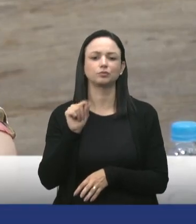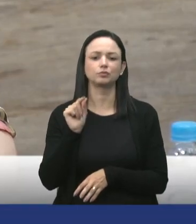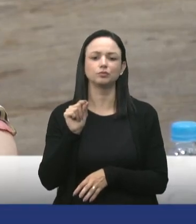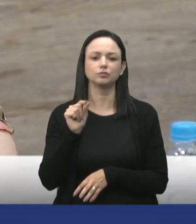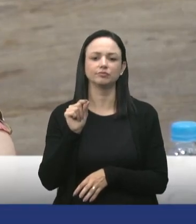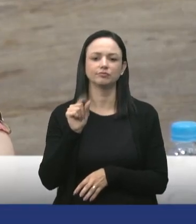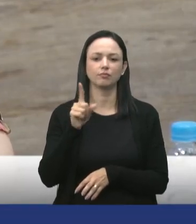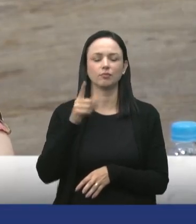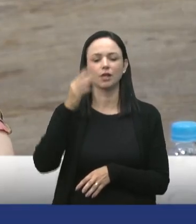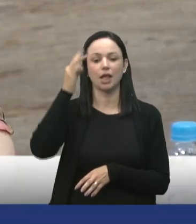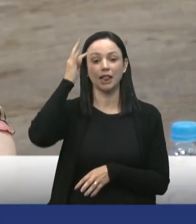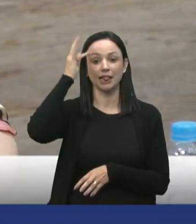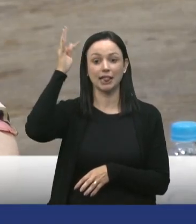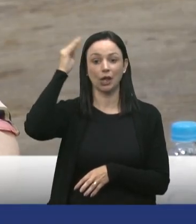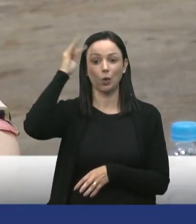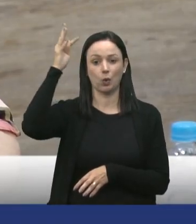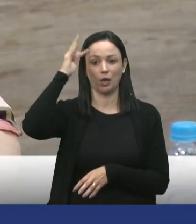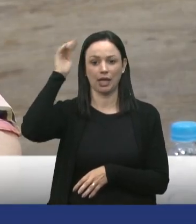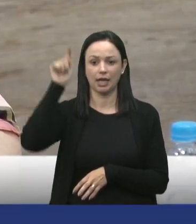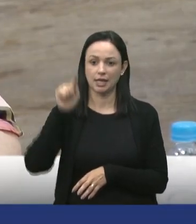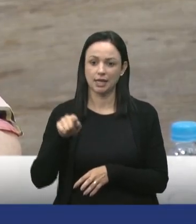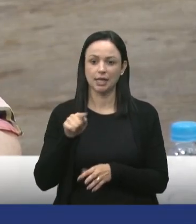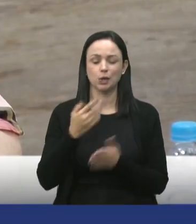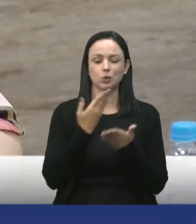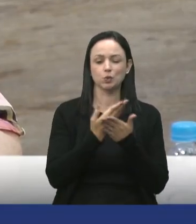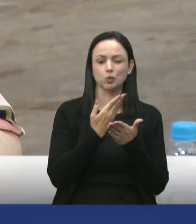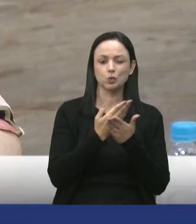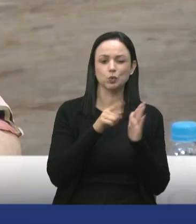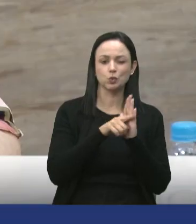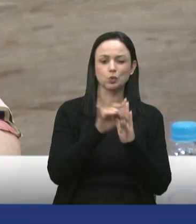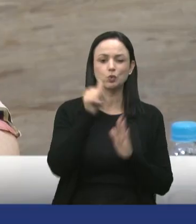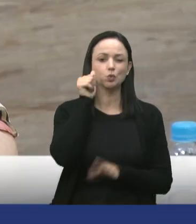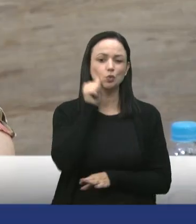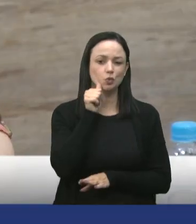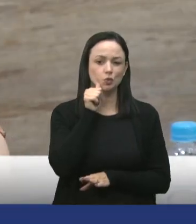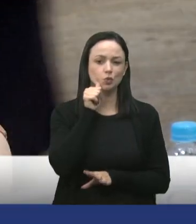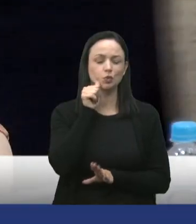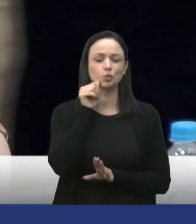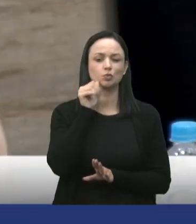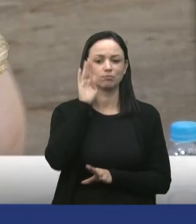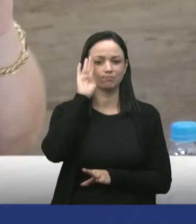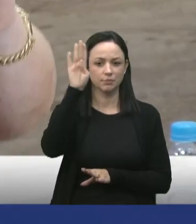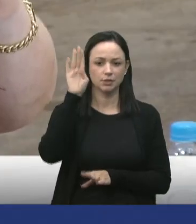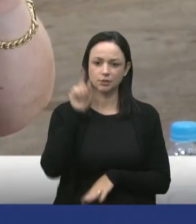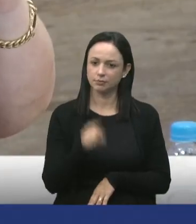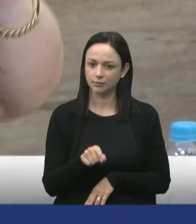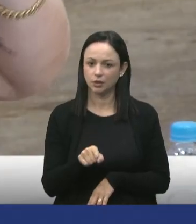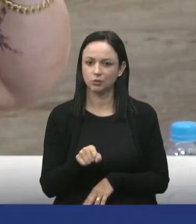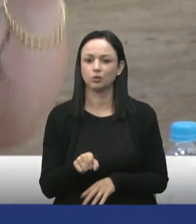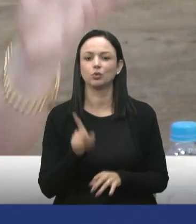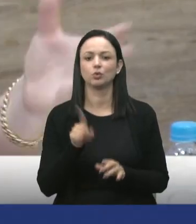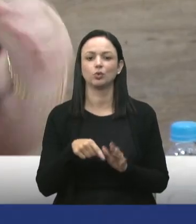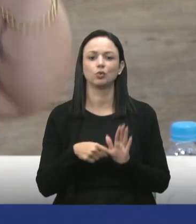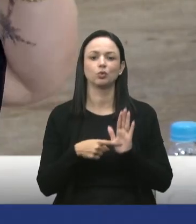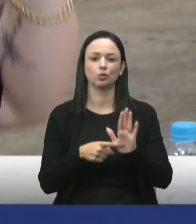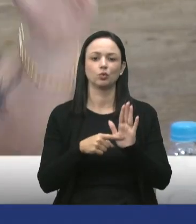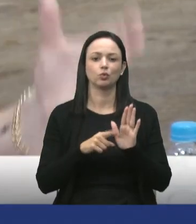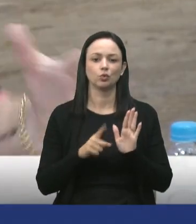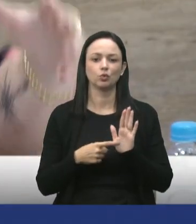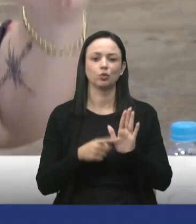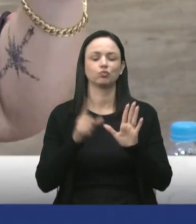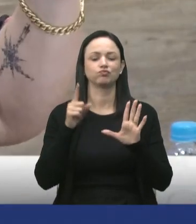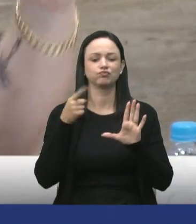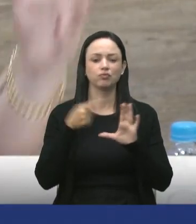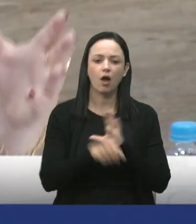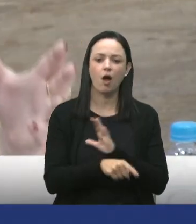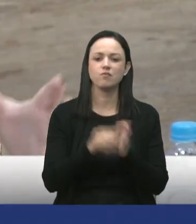uma teoria que vem, né, dos estudos feministas, que representa o vão, né, o